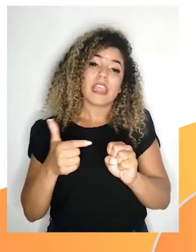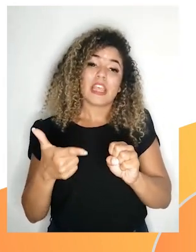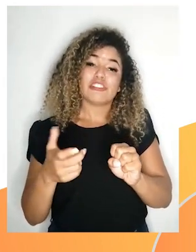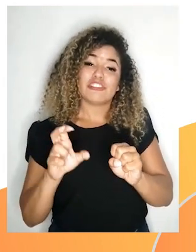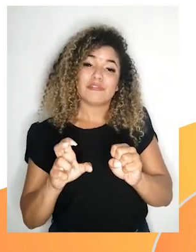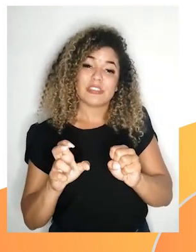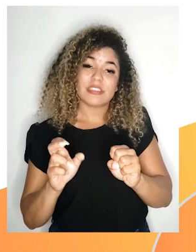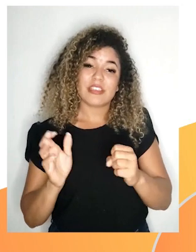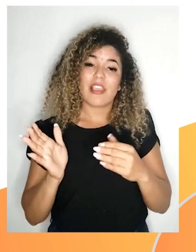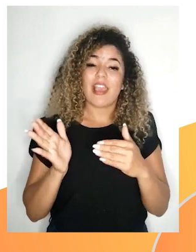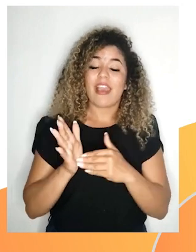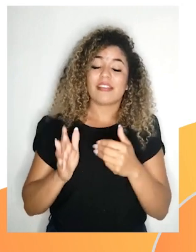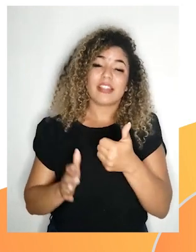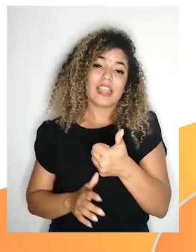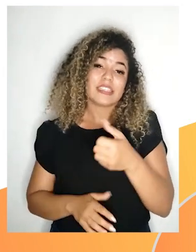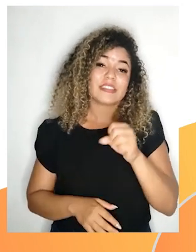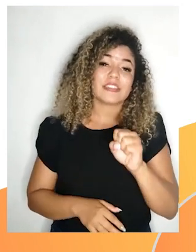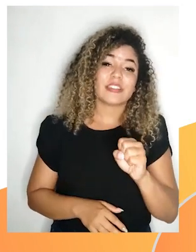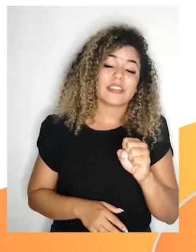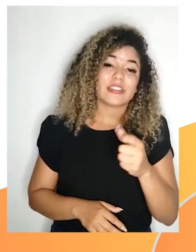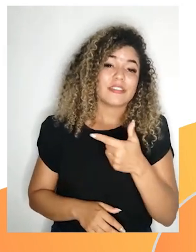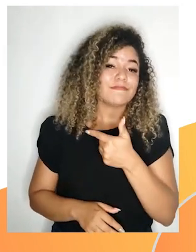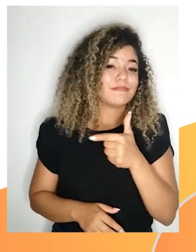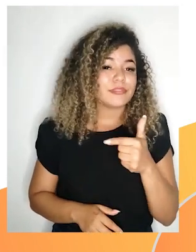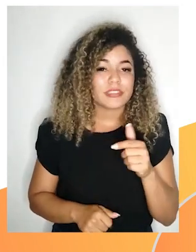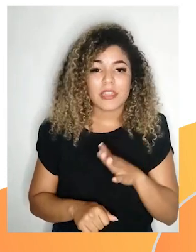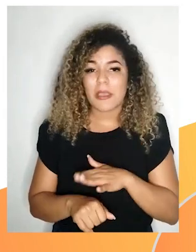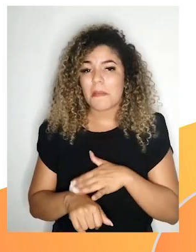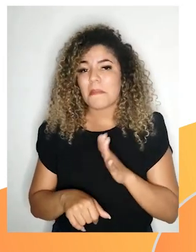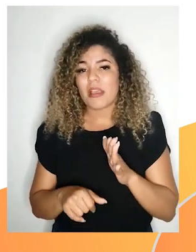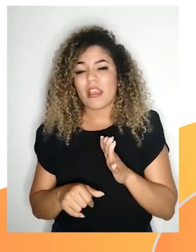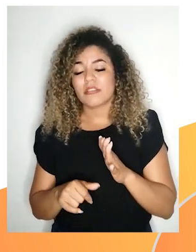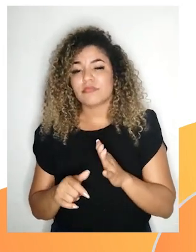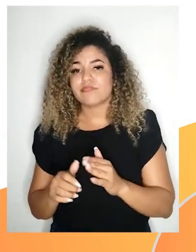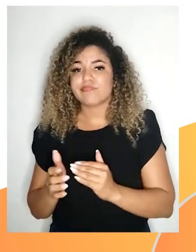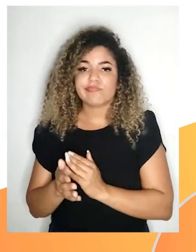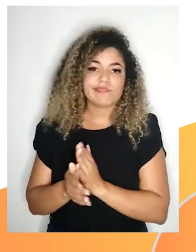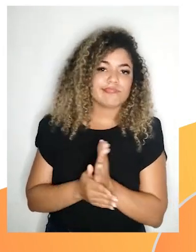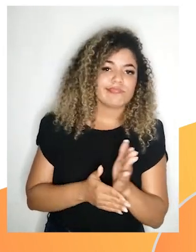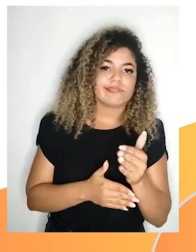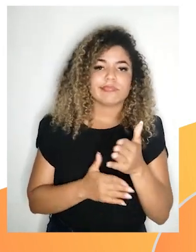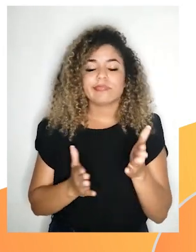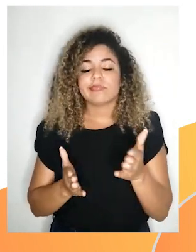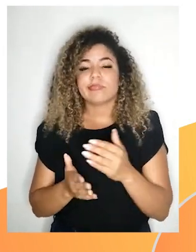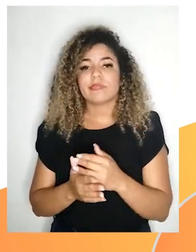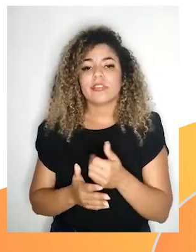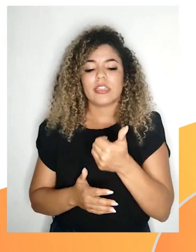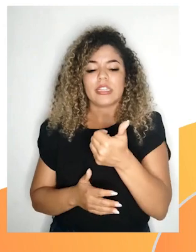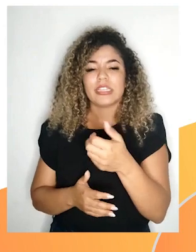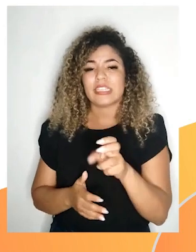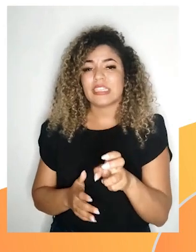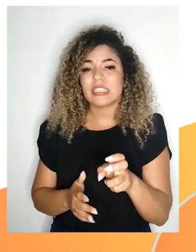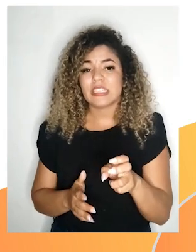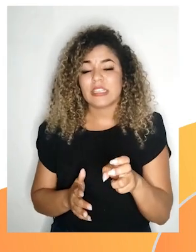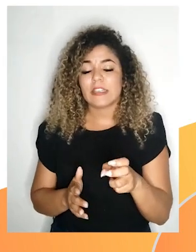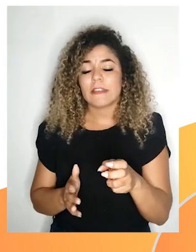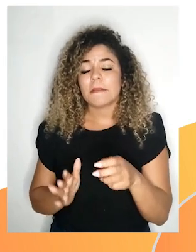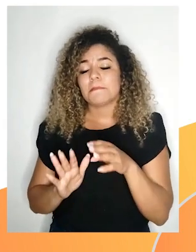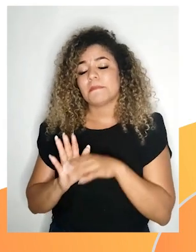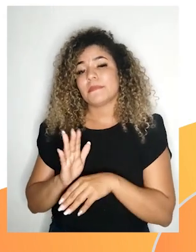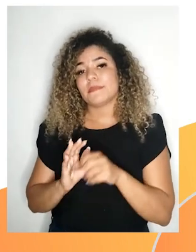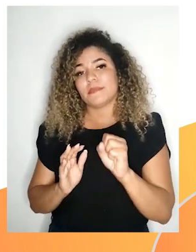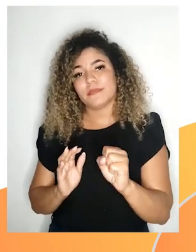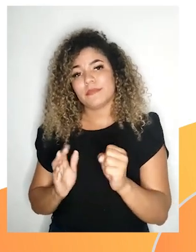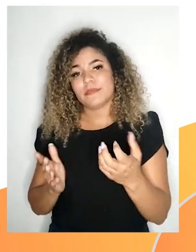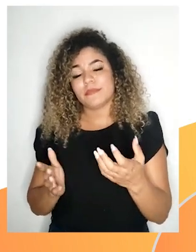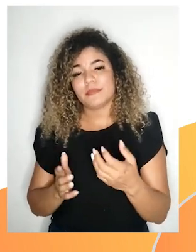25 para 18, a gente não tem mais nenhum atalho lá, a gente tem aqui 15 menos 8 é 7, 1 menos